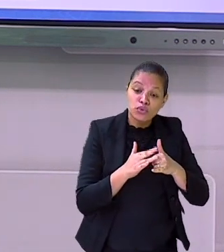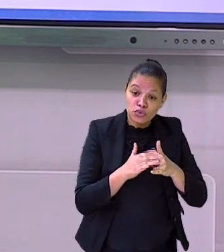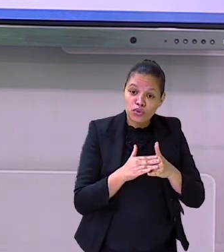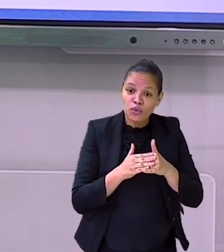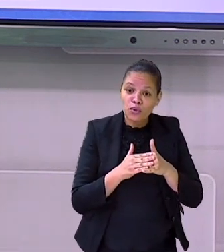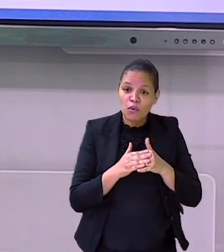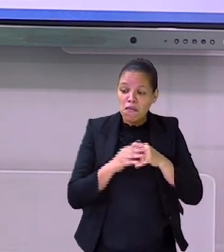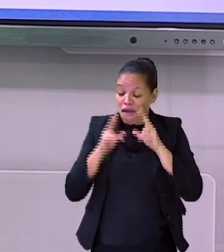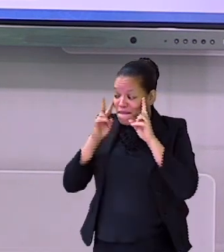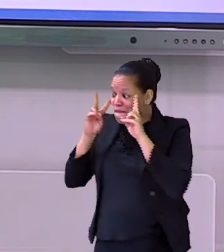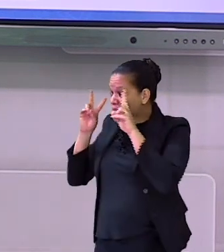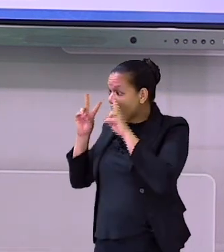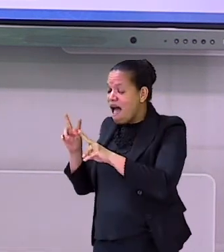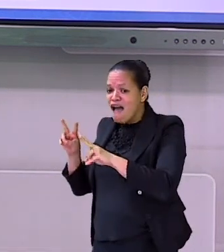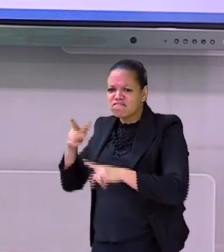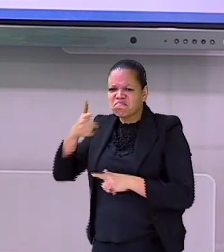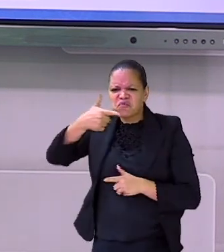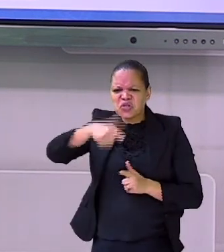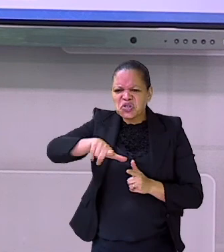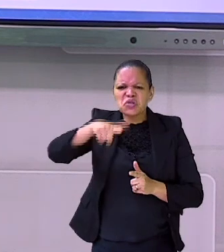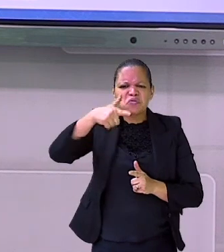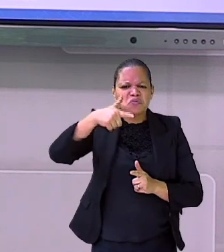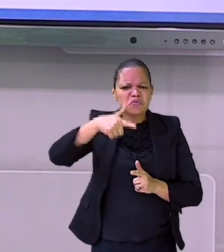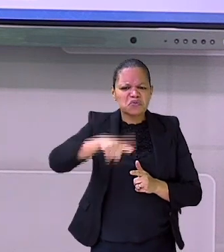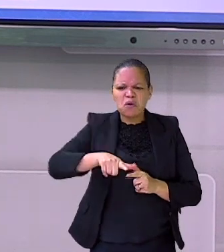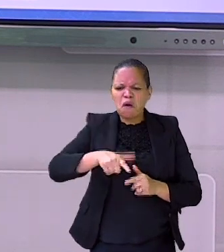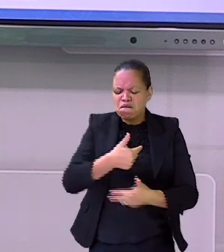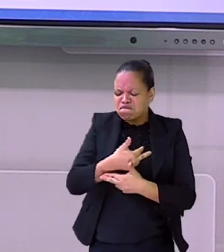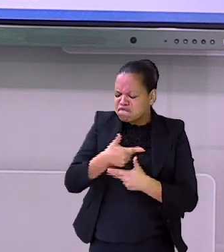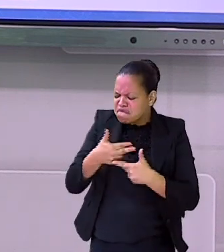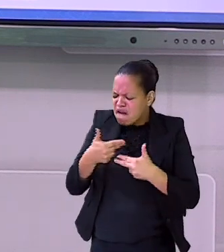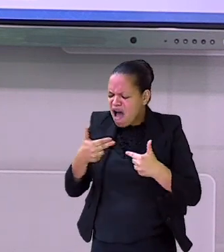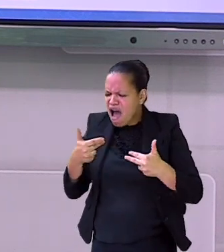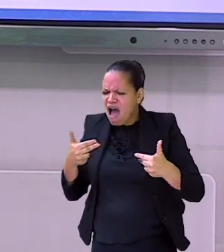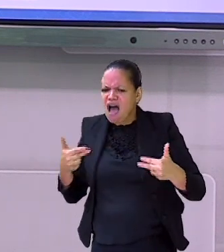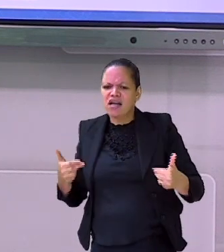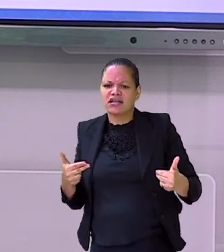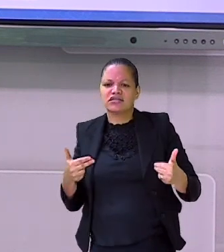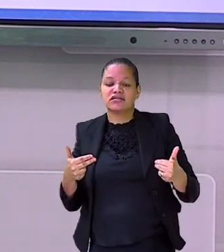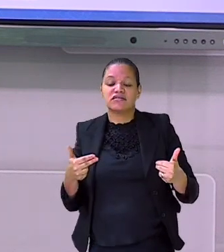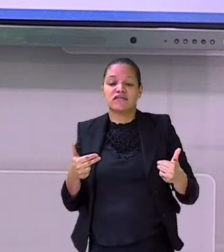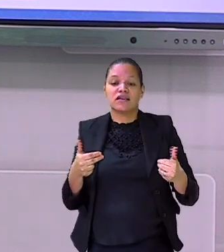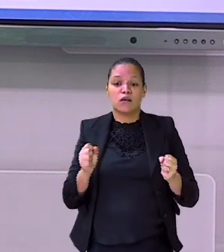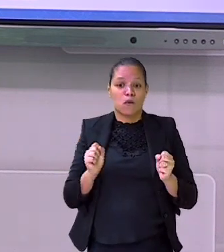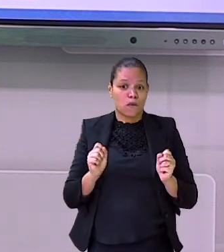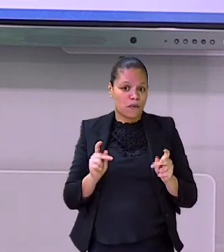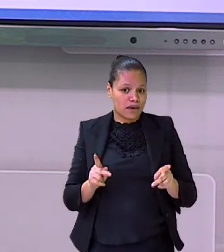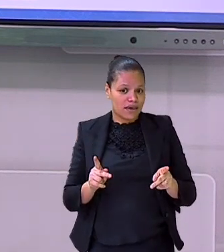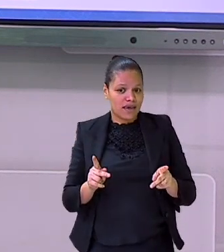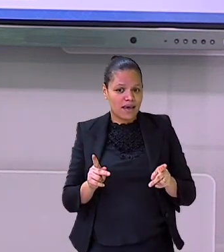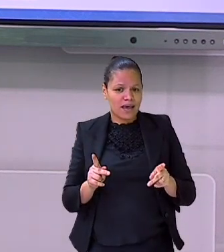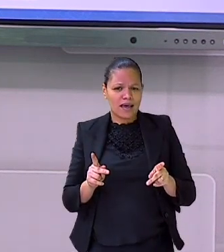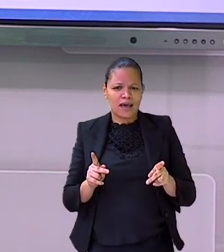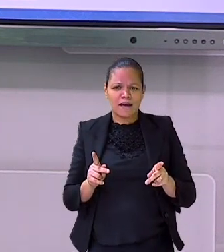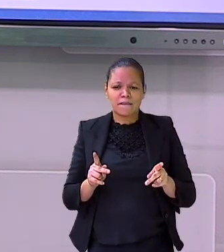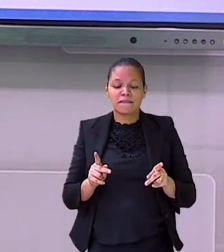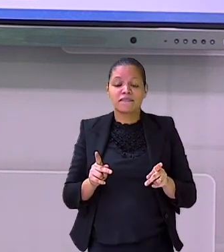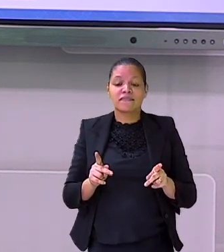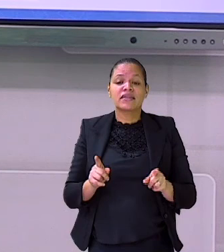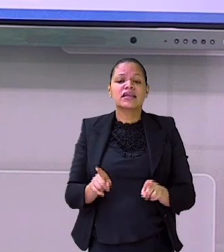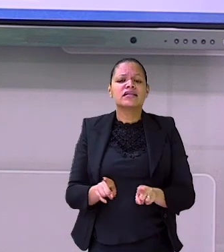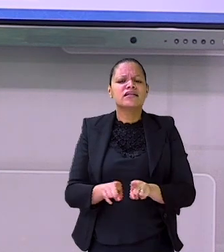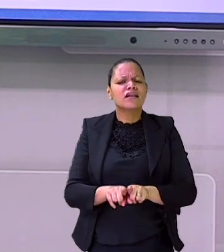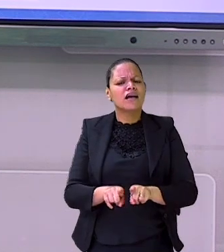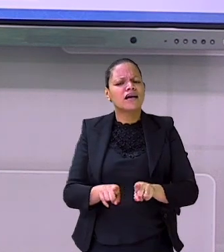novo, acompanhar, pausar, para poder fazer devagarinho. Ótima ferramenta nós temos disponível